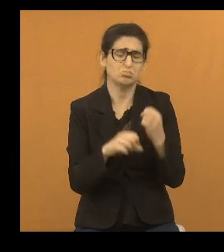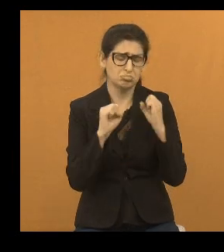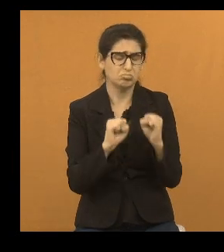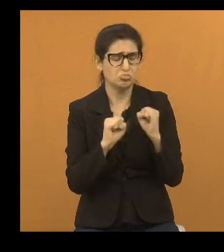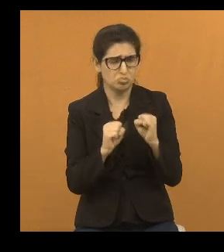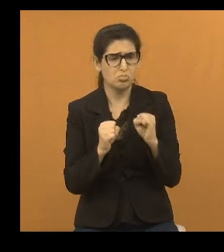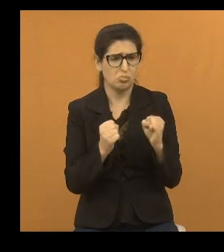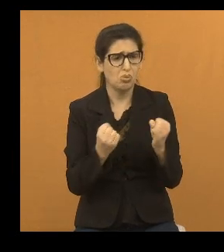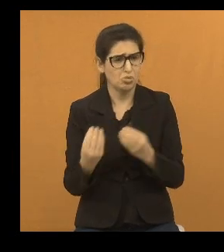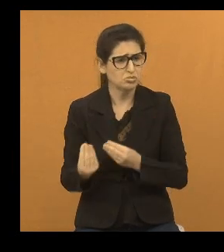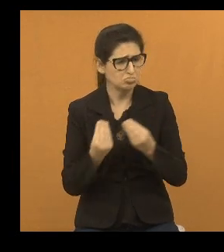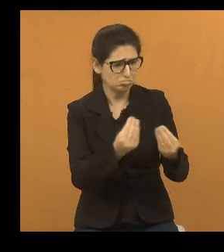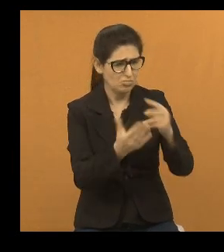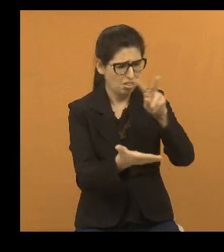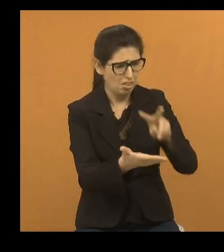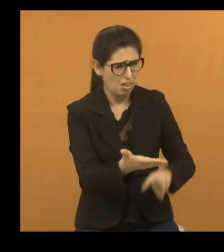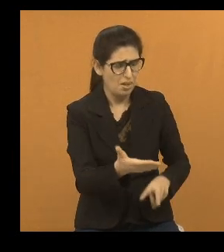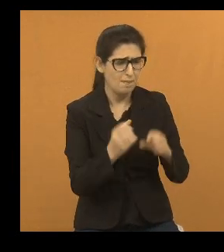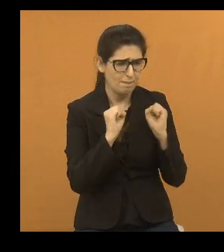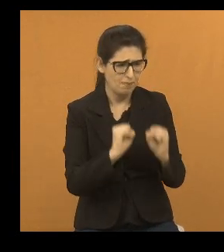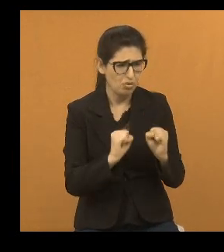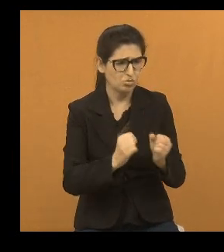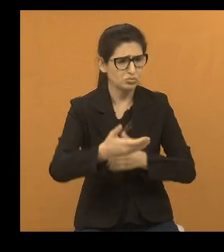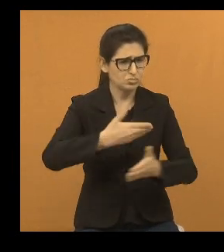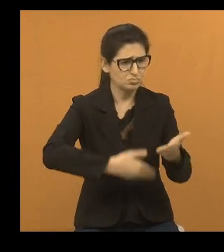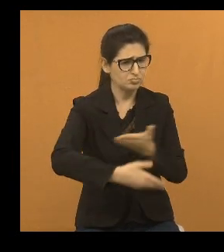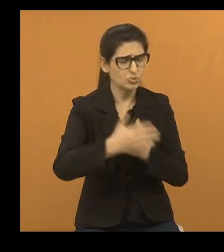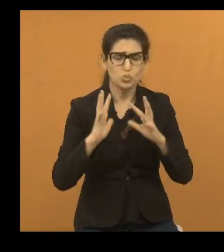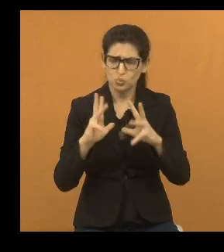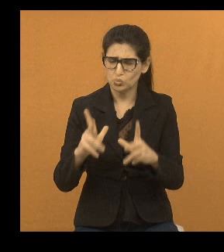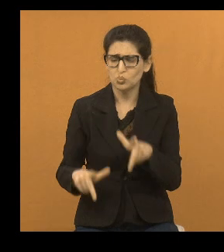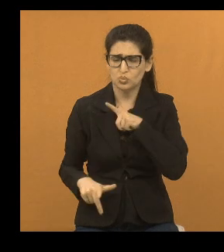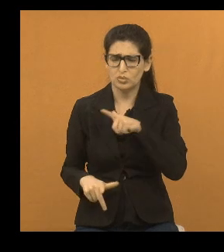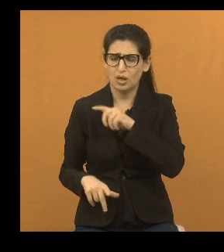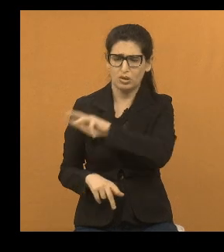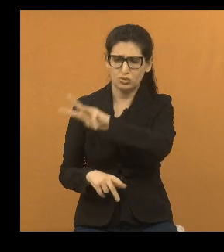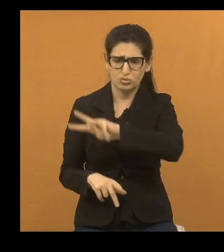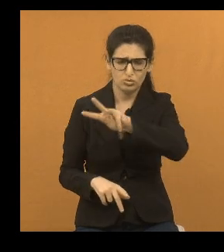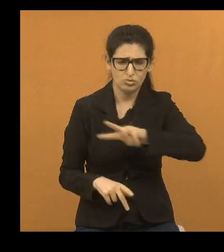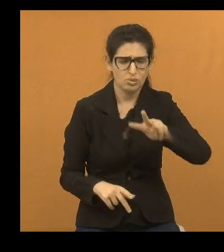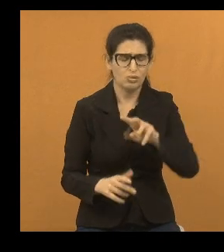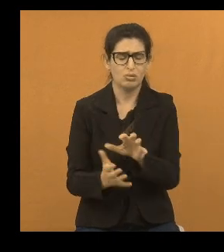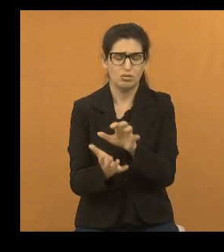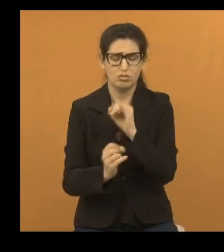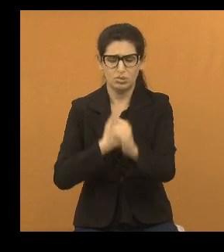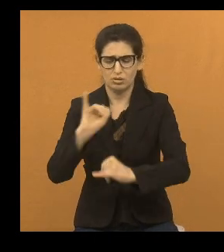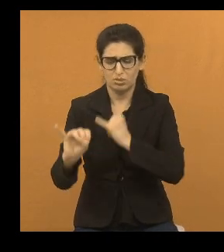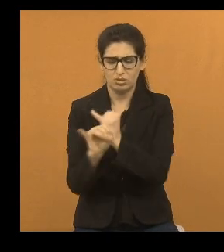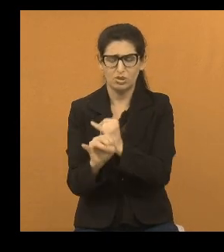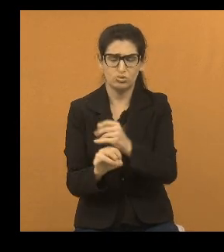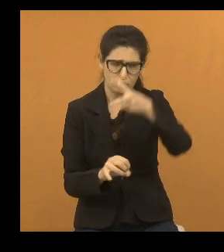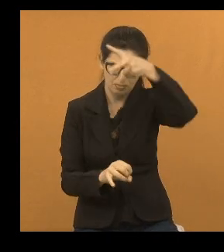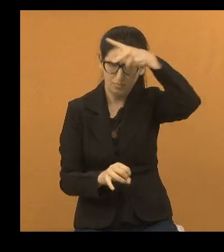minuta também está aqui na mesa. E isso tudo também está disponível no site da Prefeitura, no